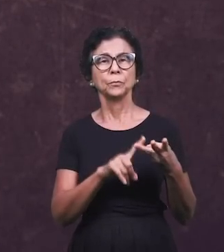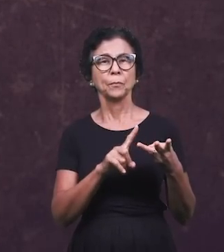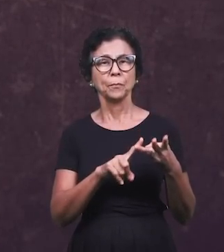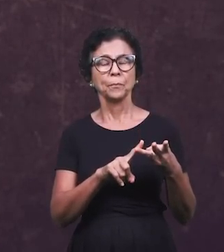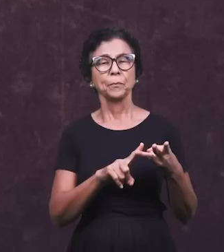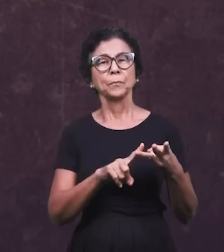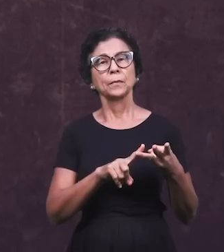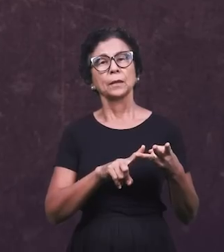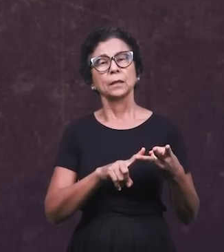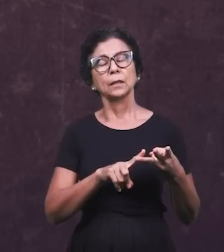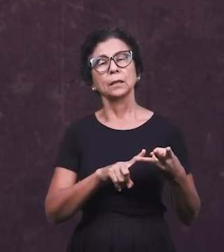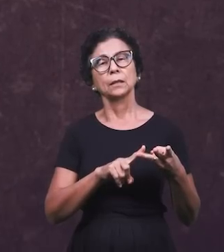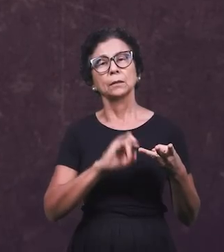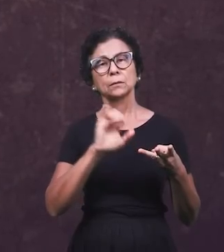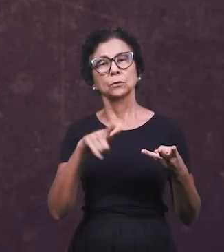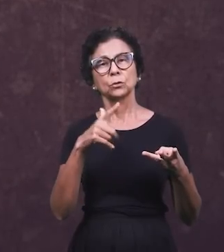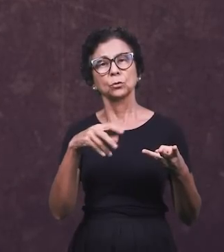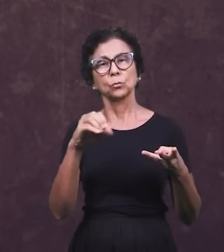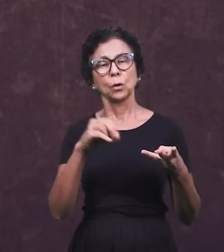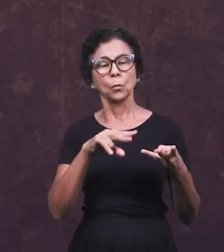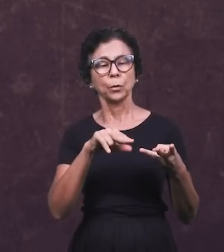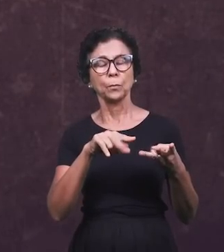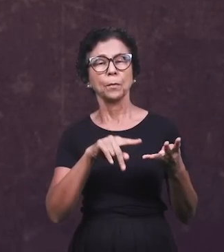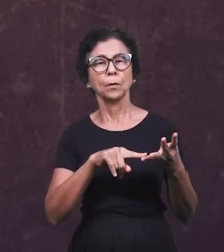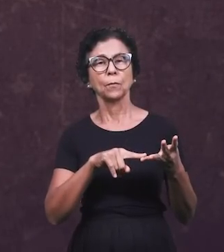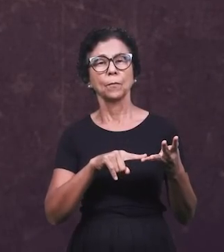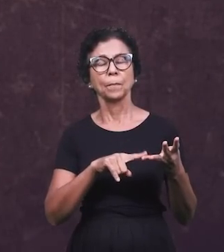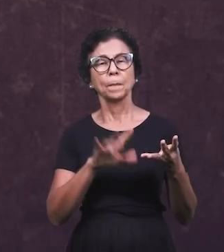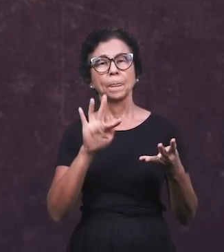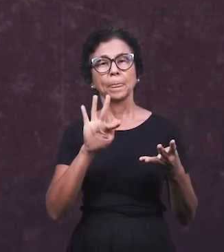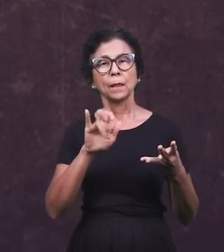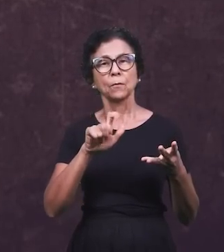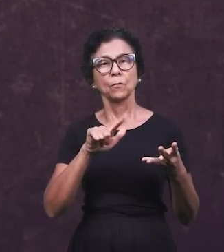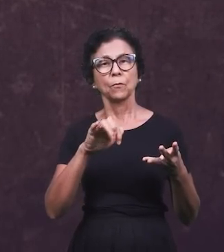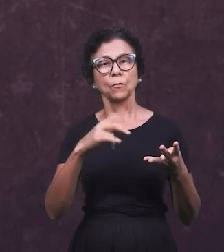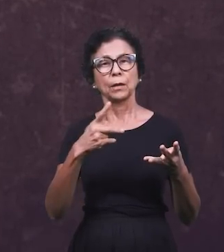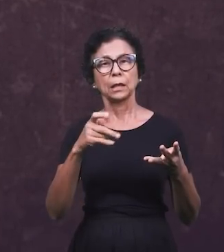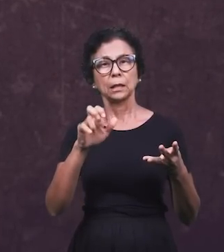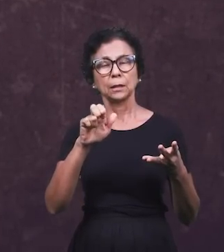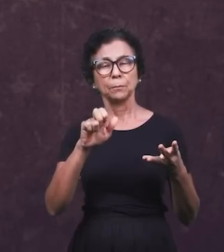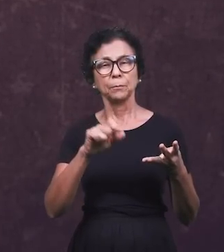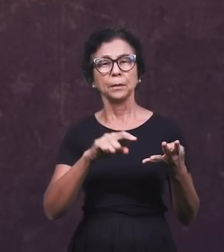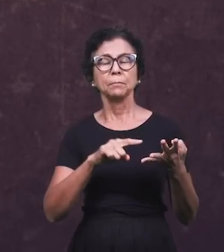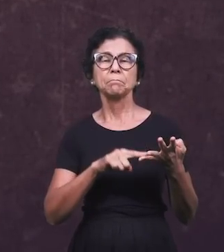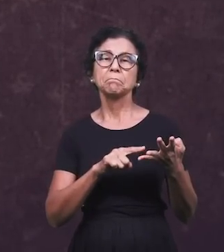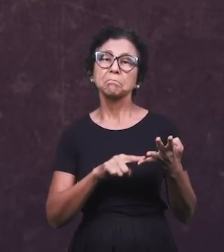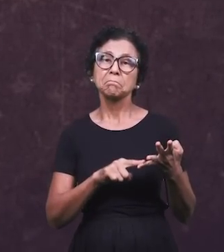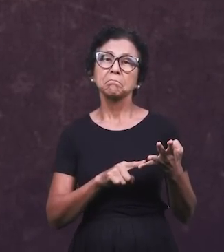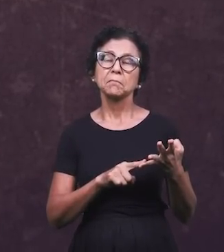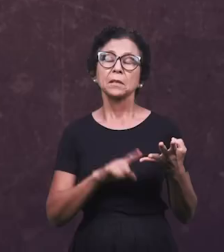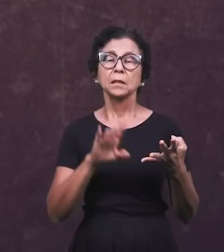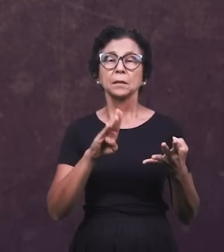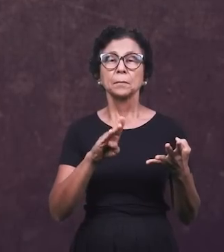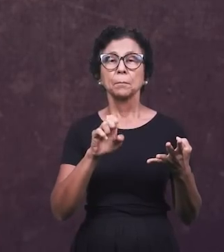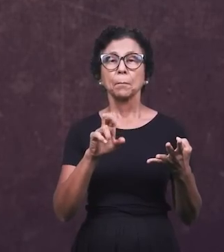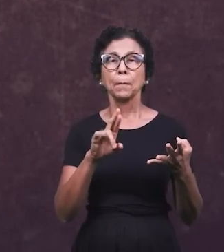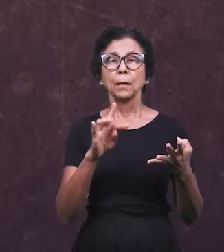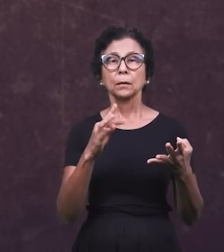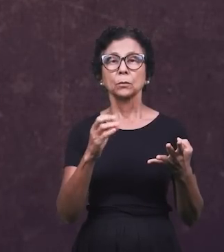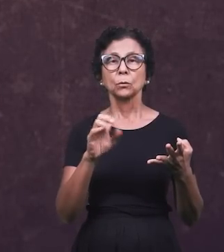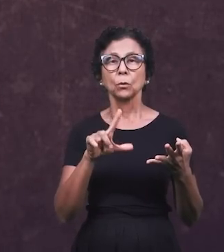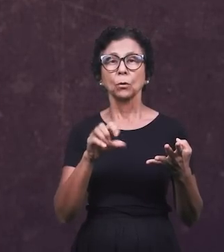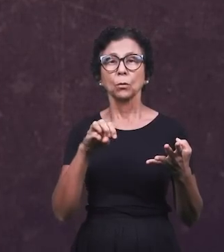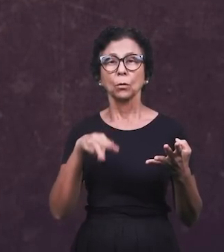irmão. Filipe e Bartolomeu. Tomé e Mateus, o publicano.